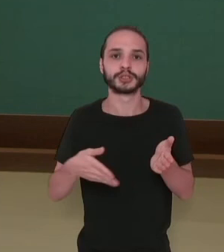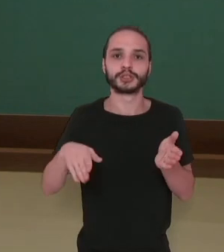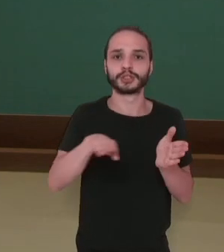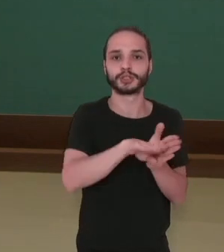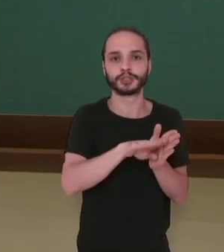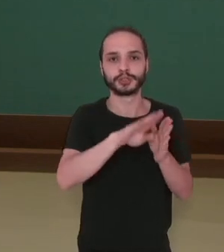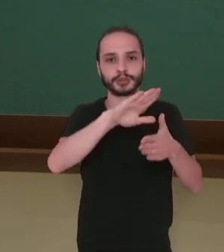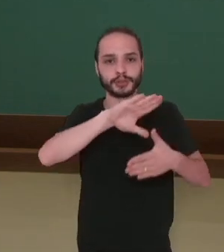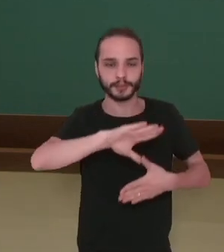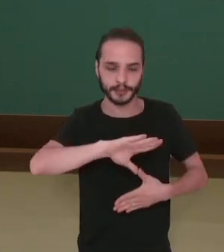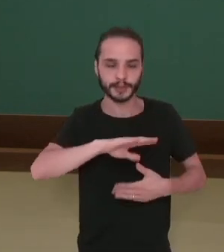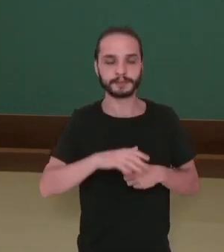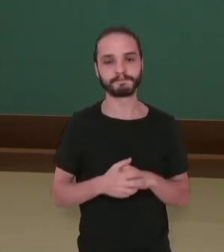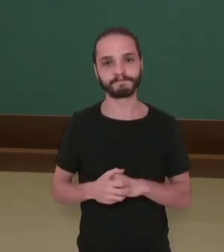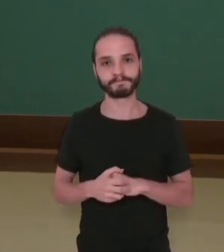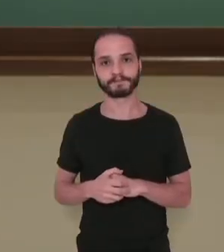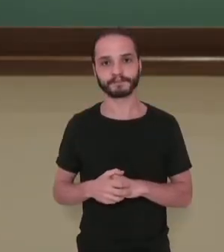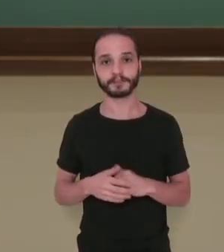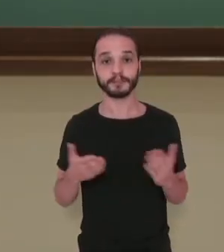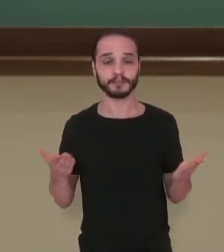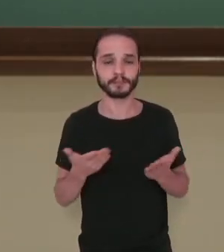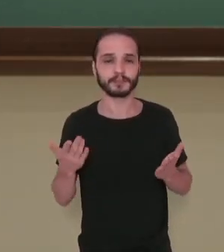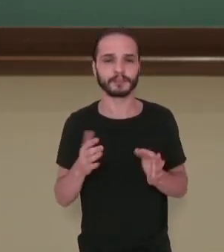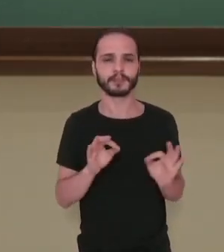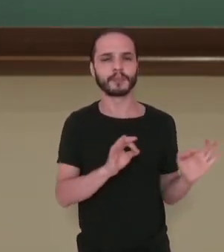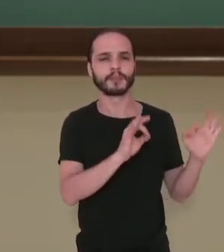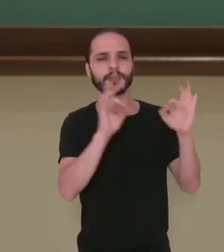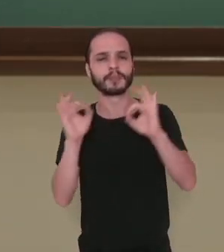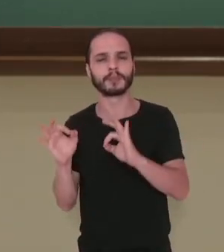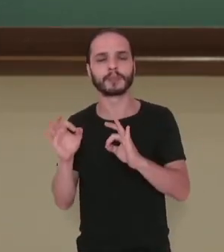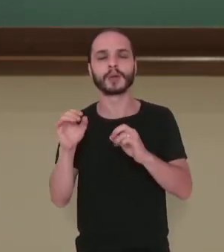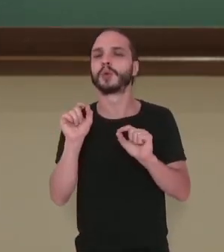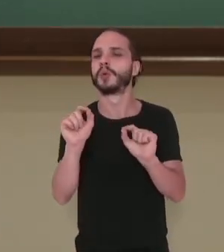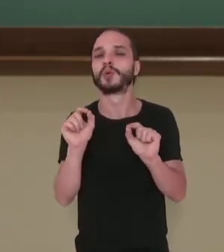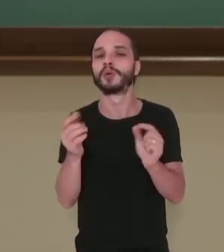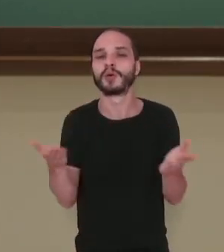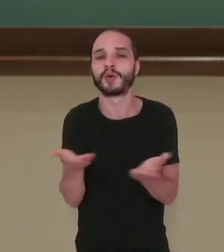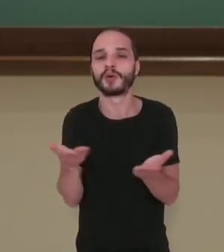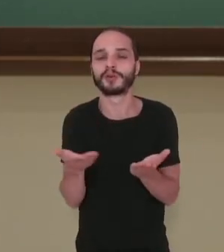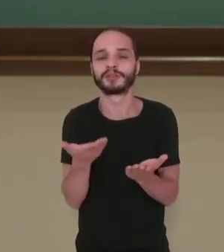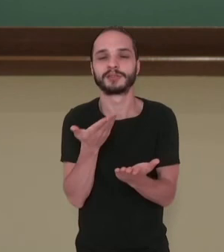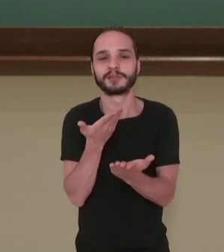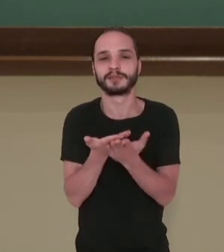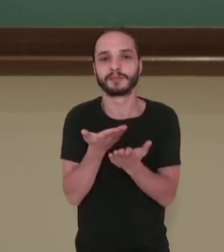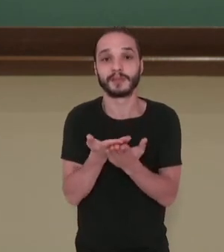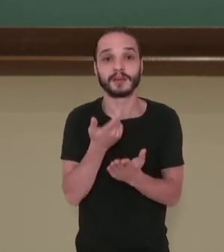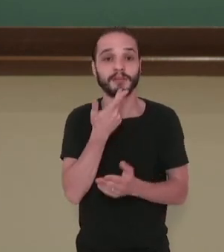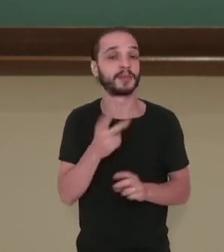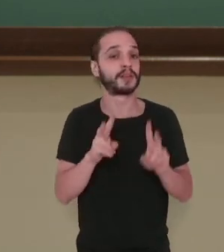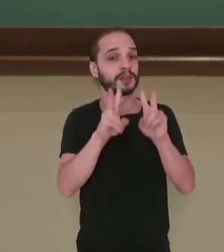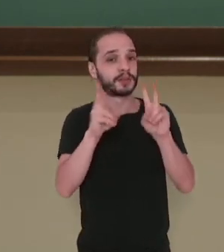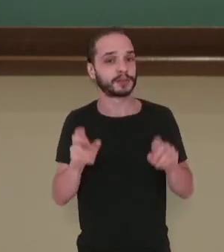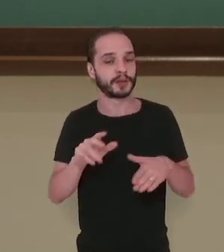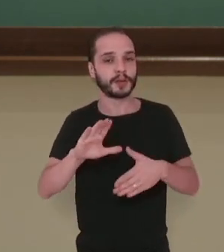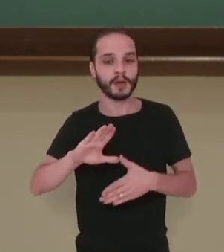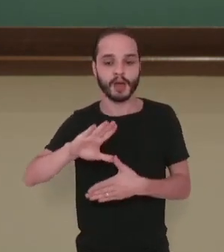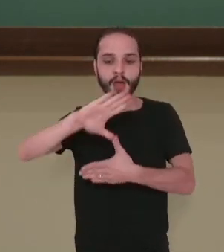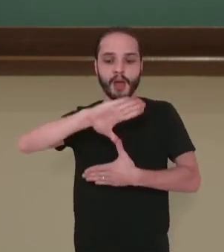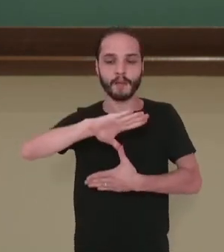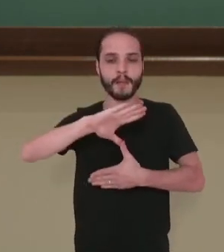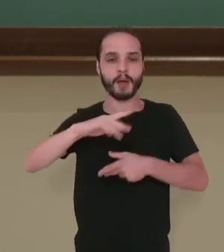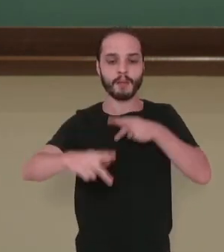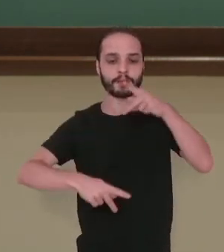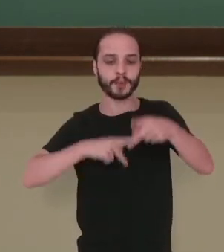América, né? Vamos fazer a nossa retomada. Então, o que nós vimos nessa aula, né? Nós falamos sobre o povoamento da América,